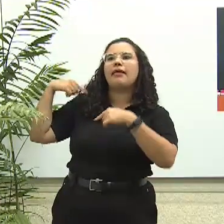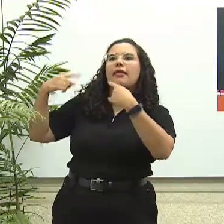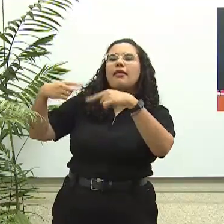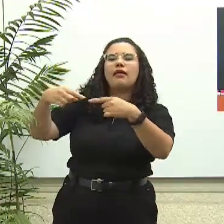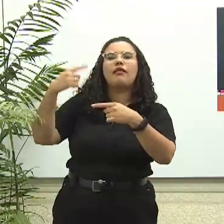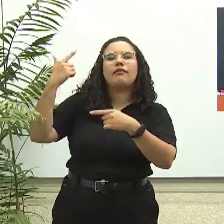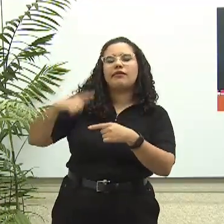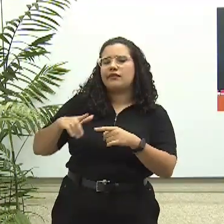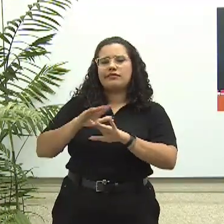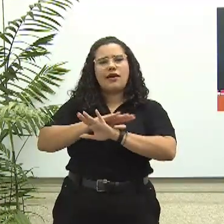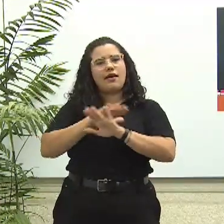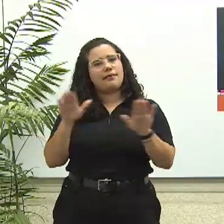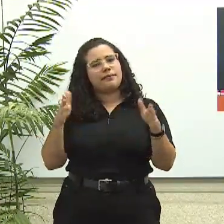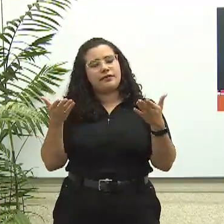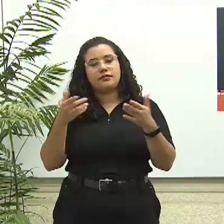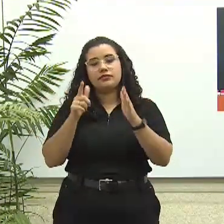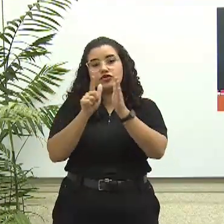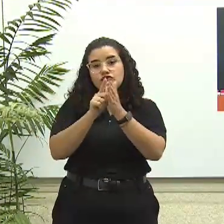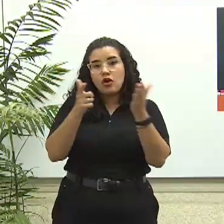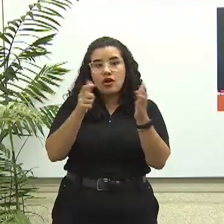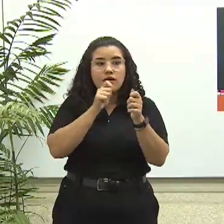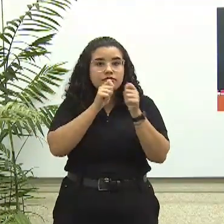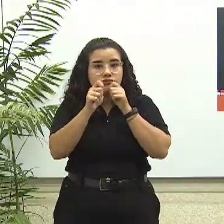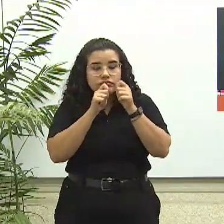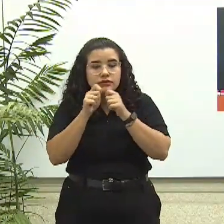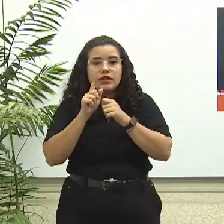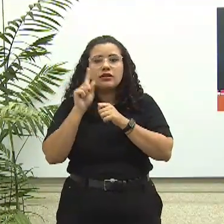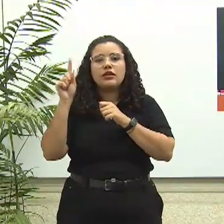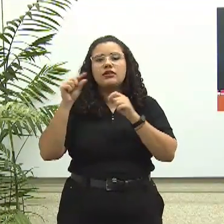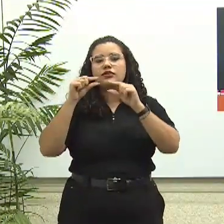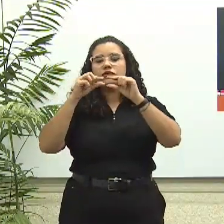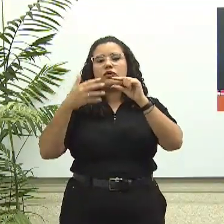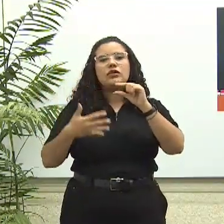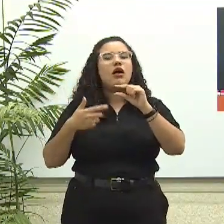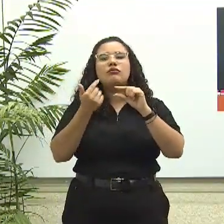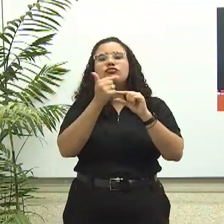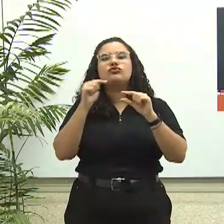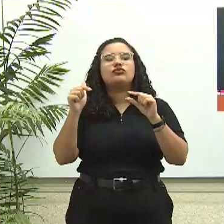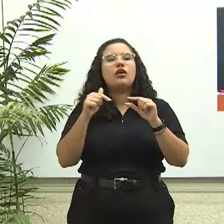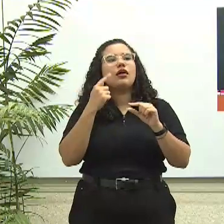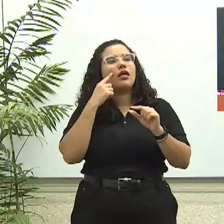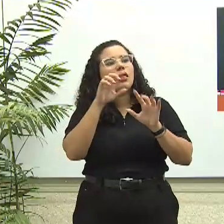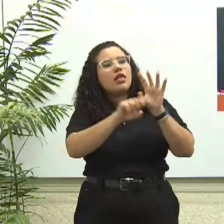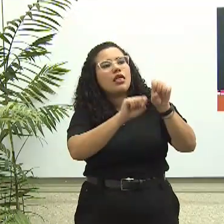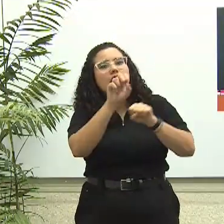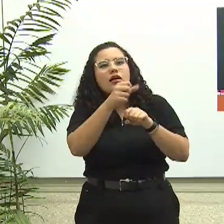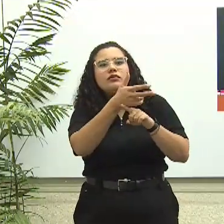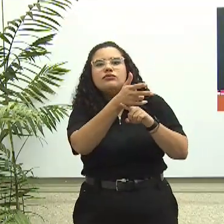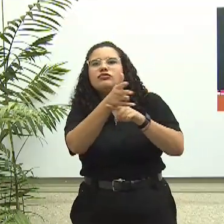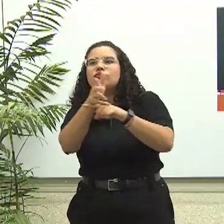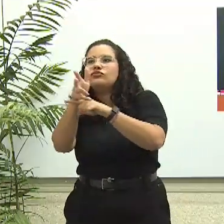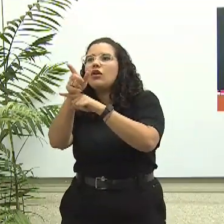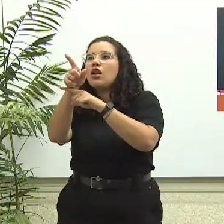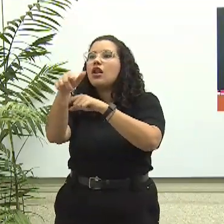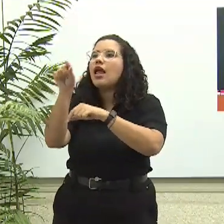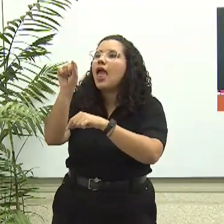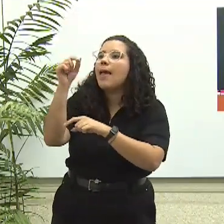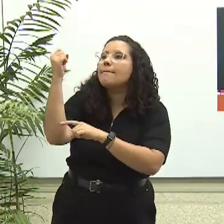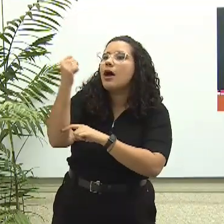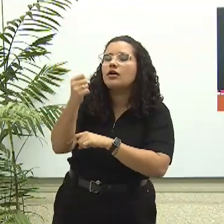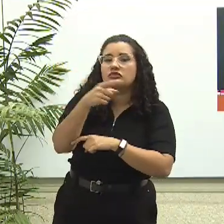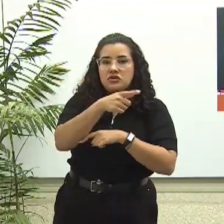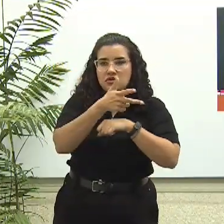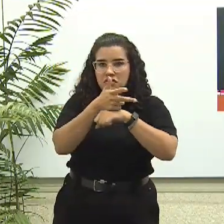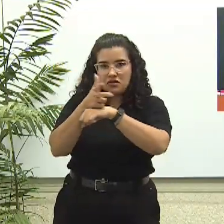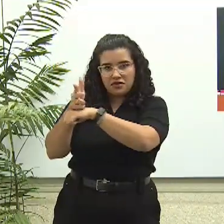acabou reportagem o algoritmo não pega sai na rua e vai lá ver quem matou fulano de drau